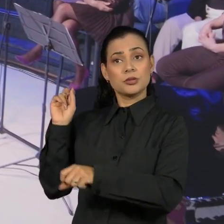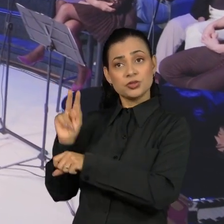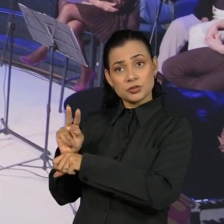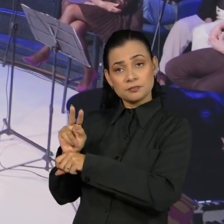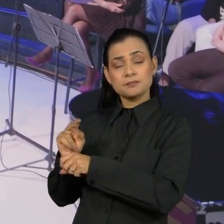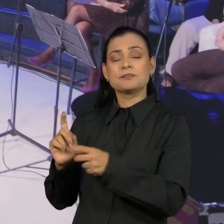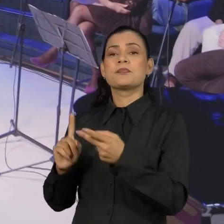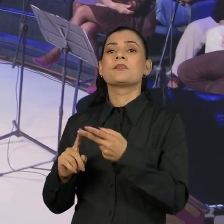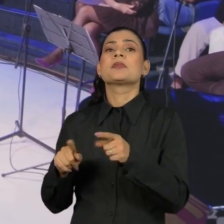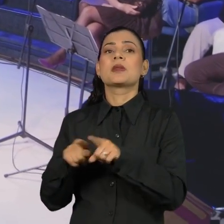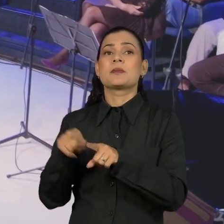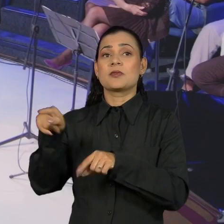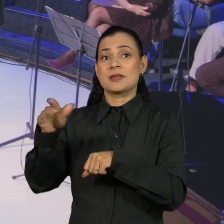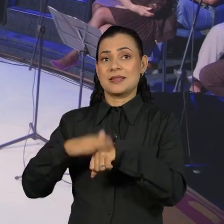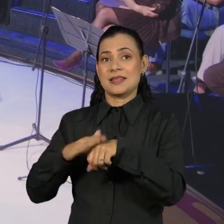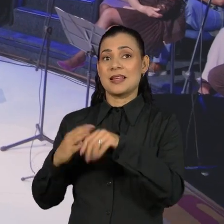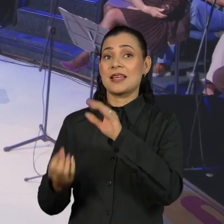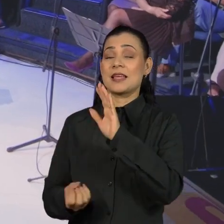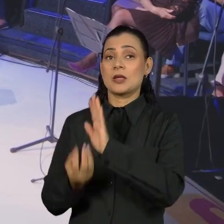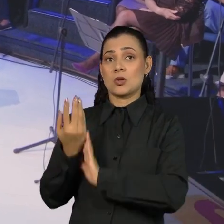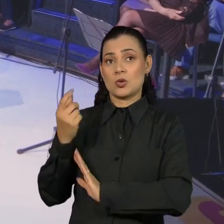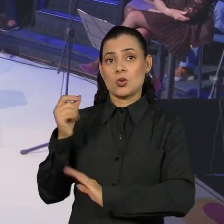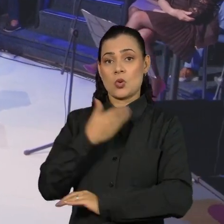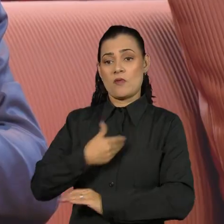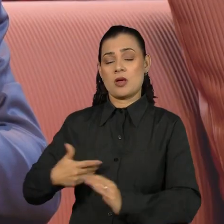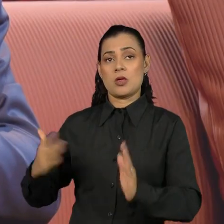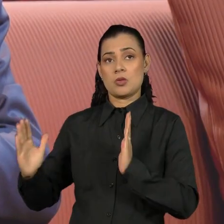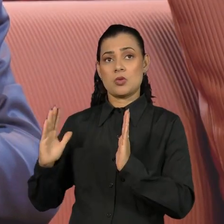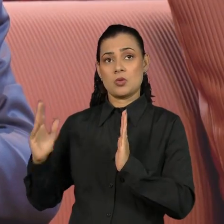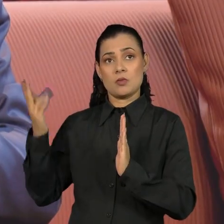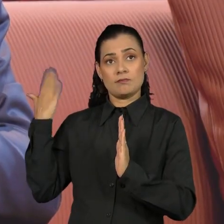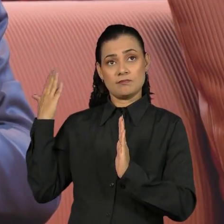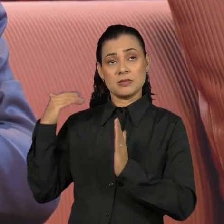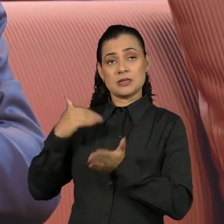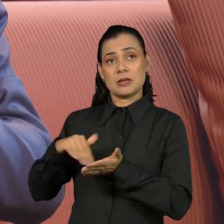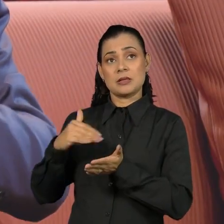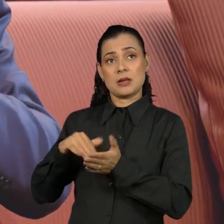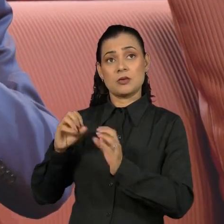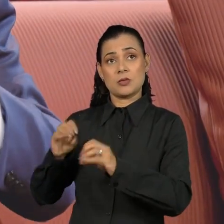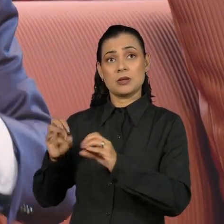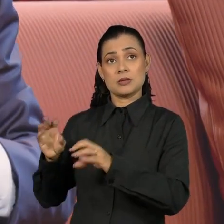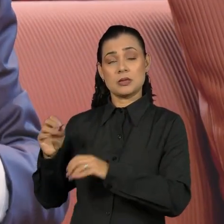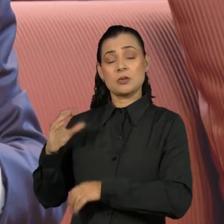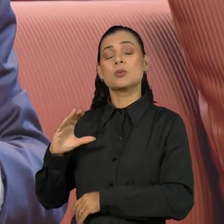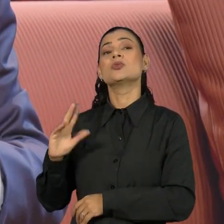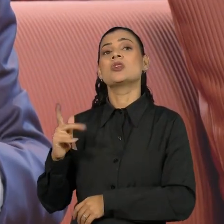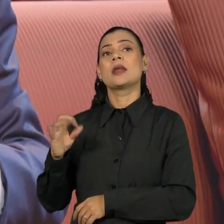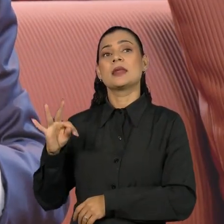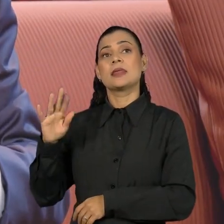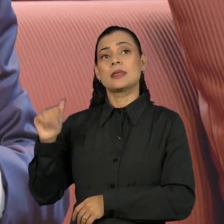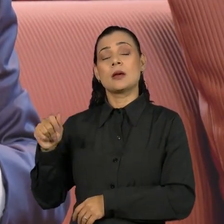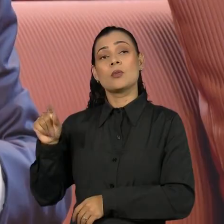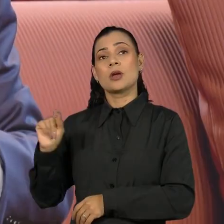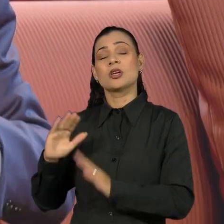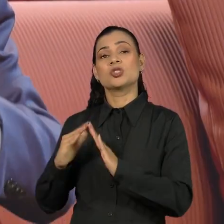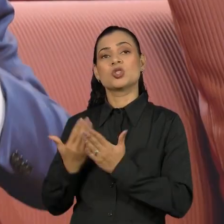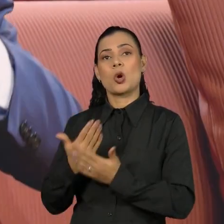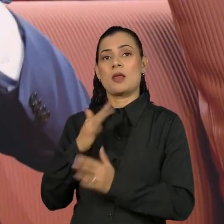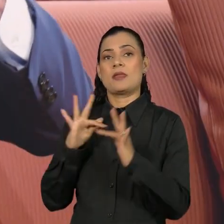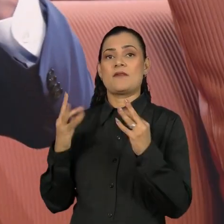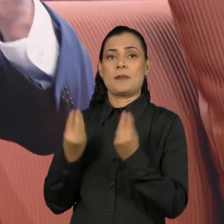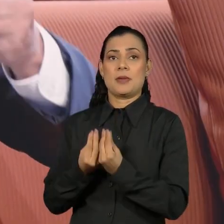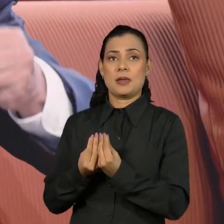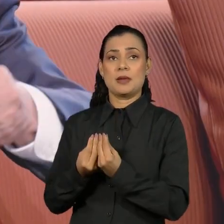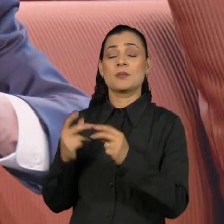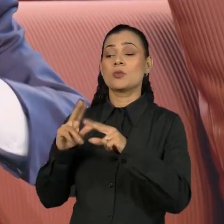O Chalita criou lá em São Paulo, quando eu fui governador e ele secretário da Educação, a Escola da Família. Então,